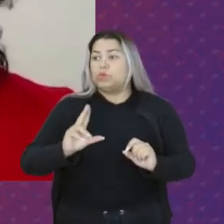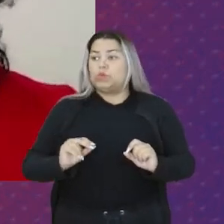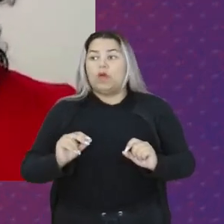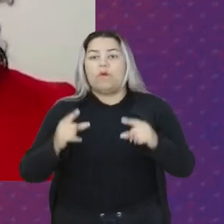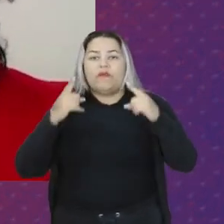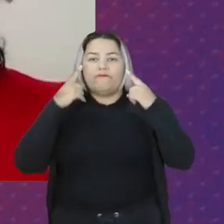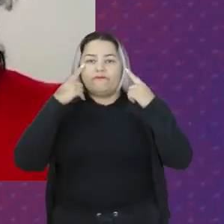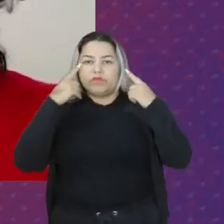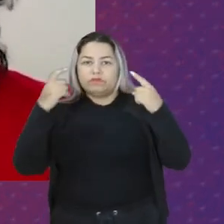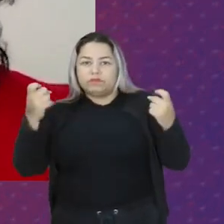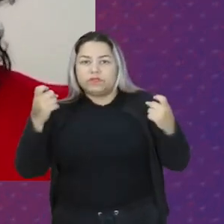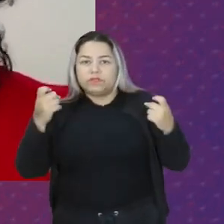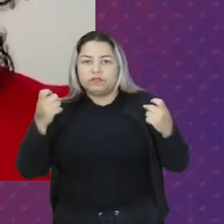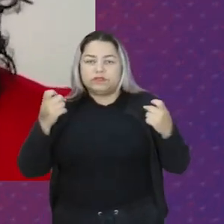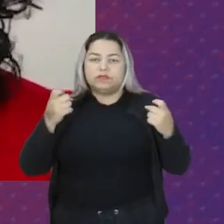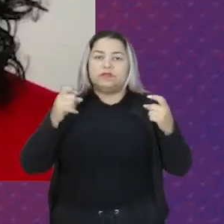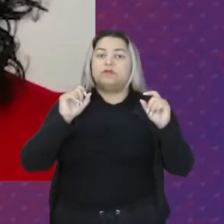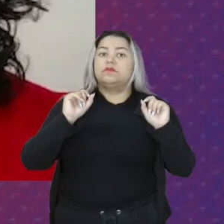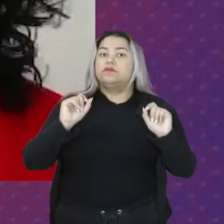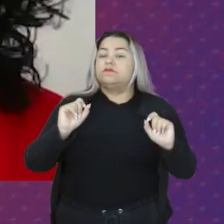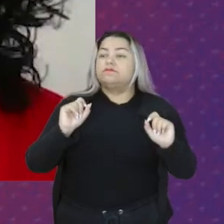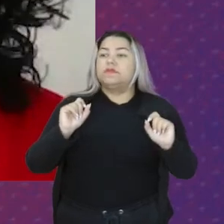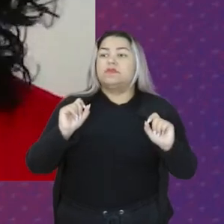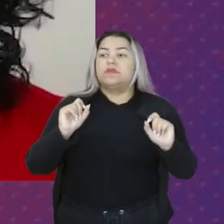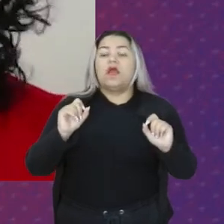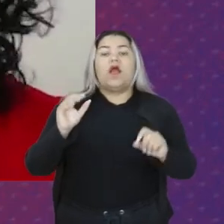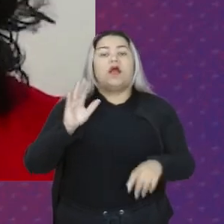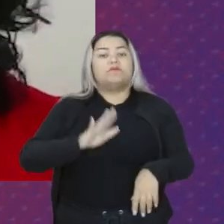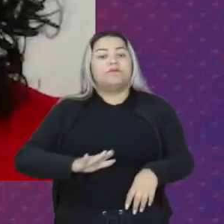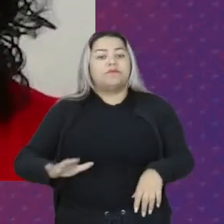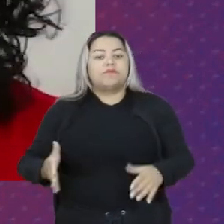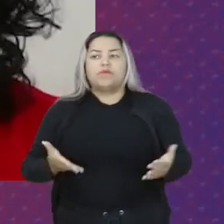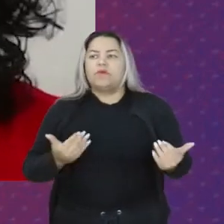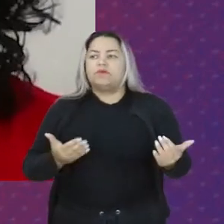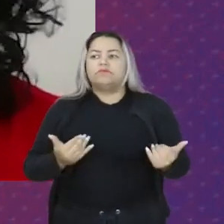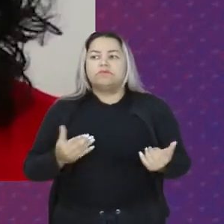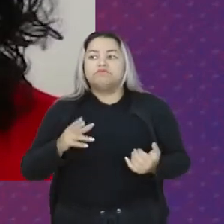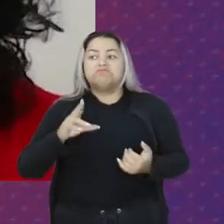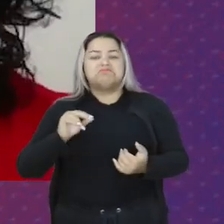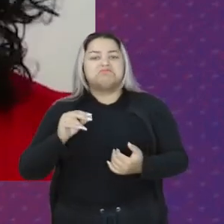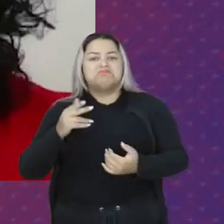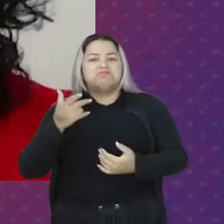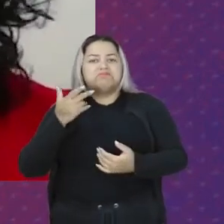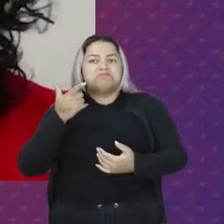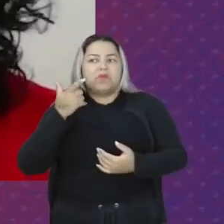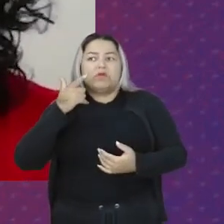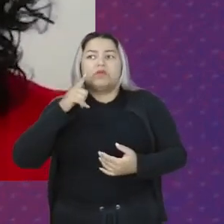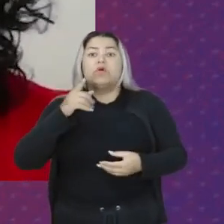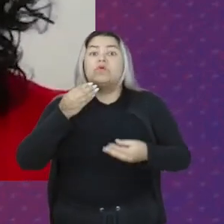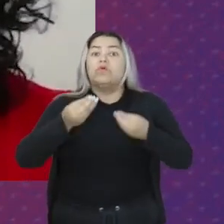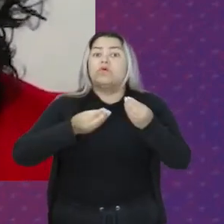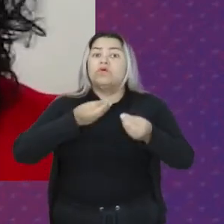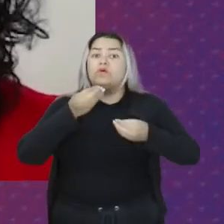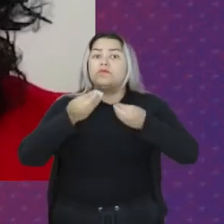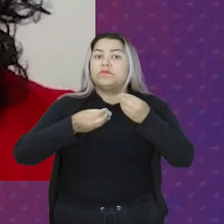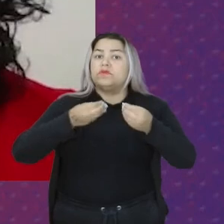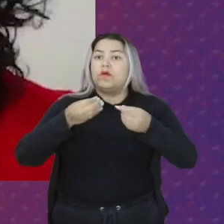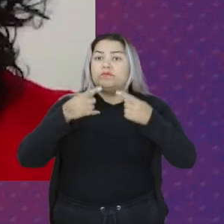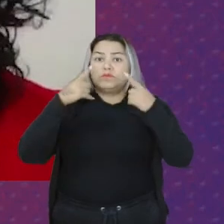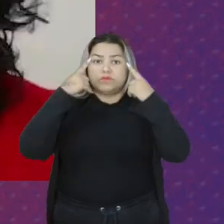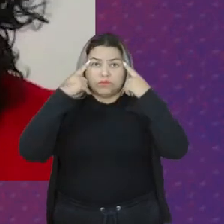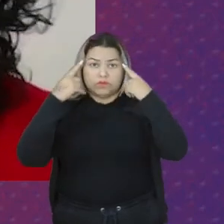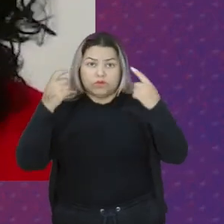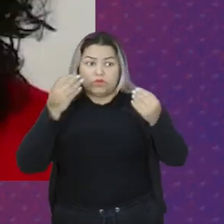violenta, que, a princípio, a criança ou adolescente não consegue identificar como sendo